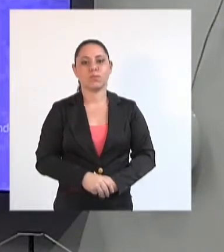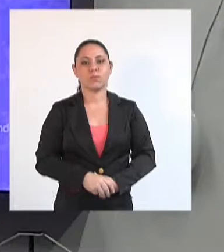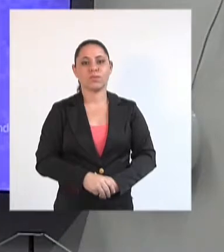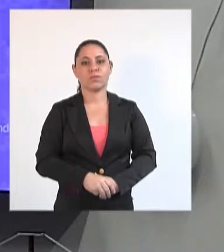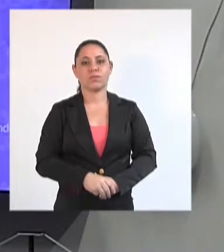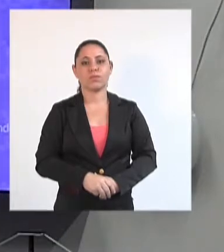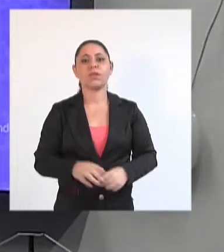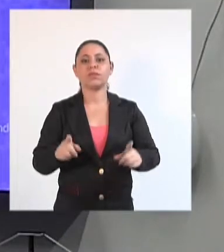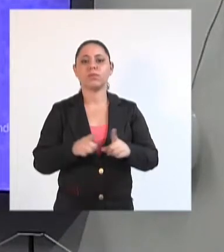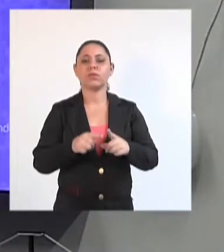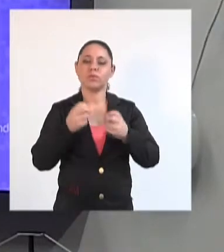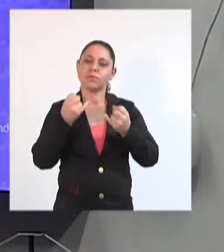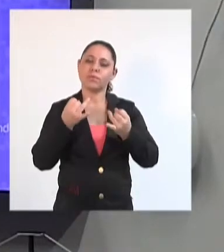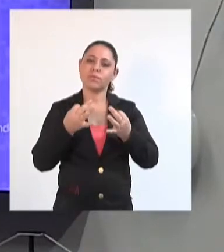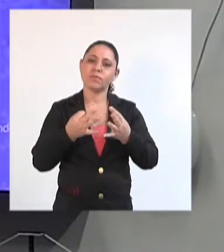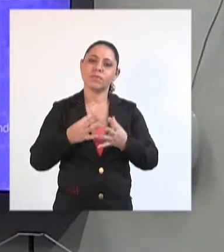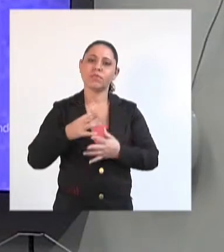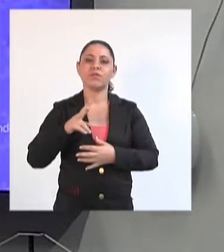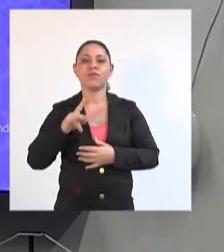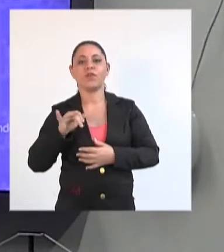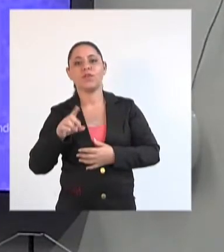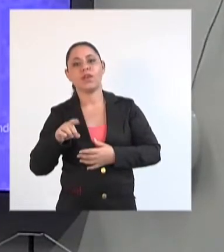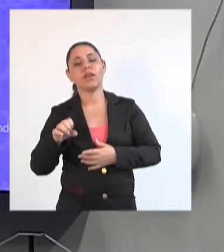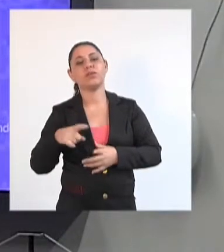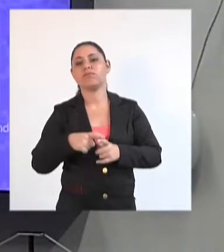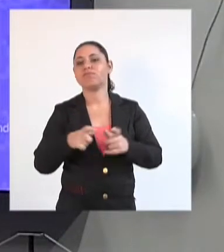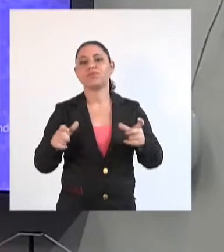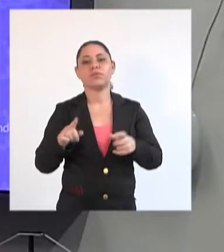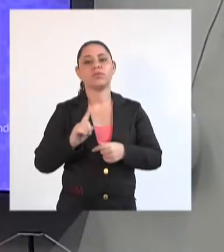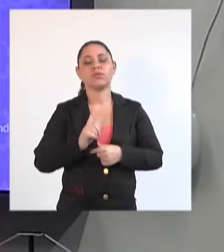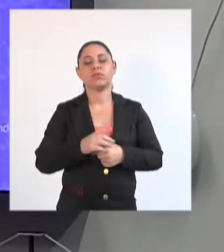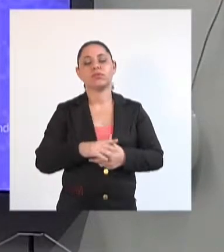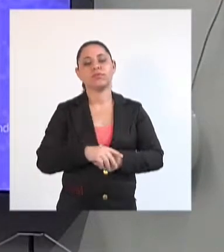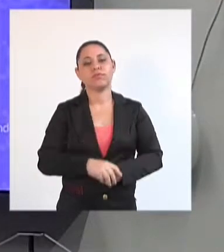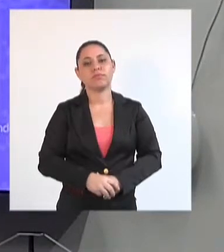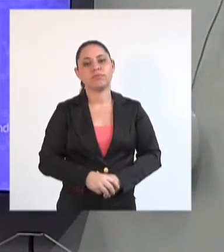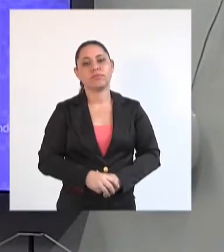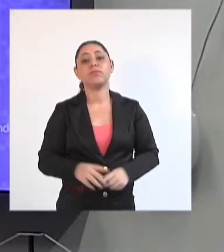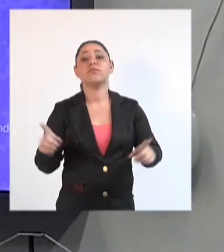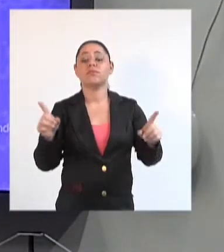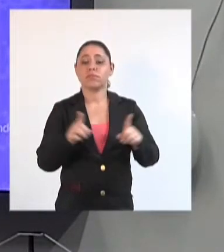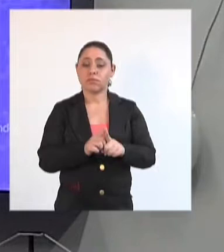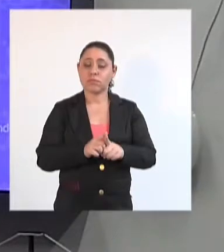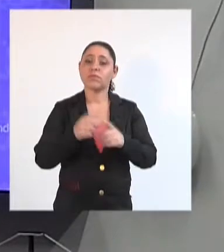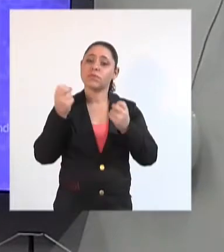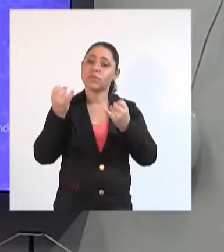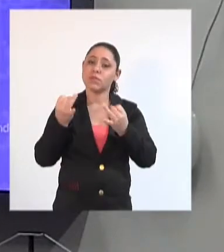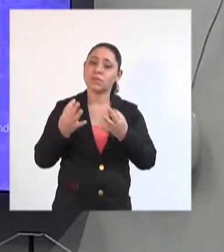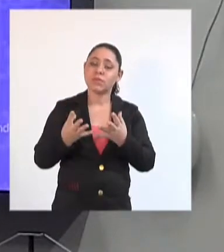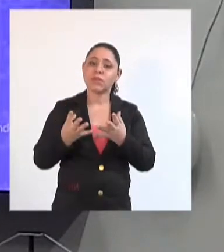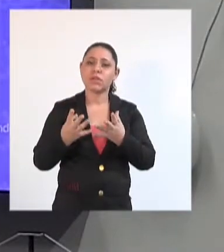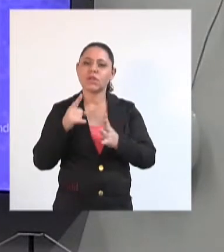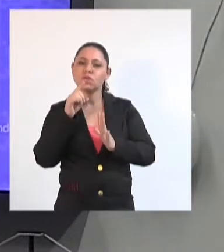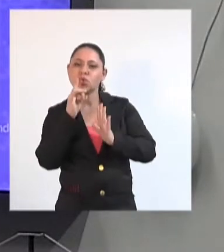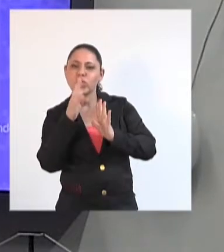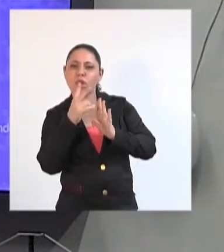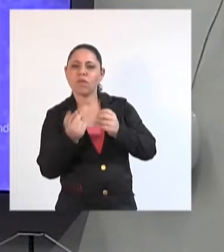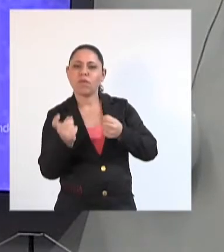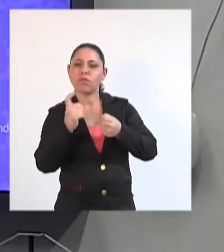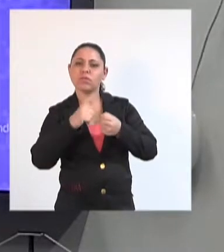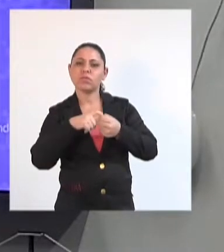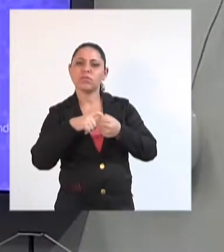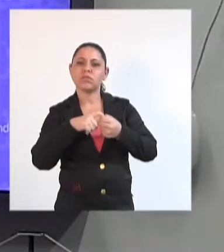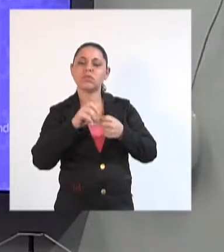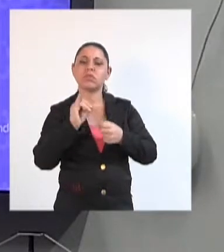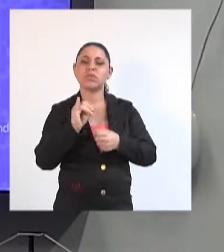Esse daí também já foi dito pelo Valderez, não vou me ampliar. Também já foi dito do CREAS. Aqui eu só vou